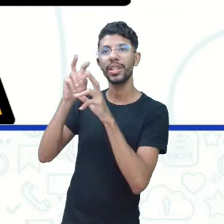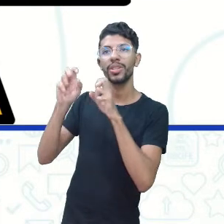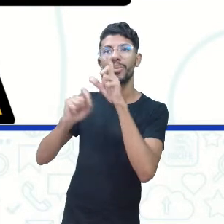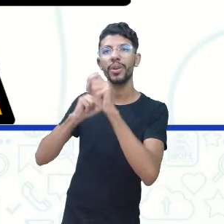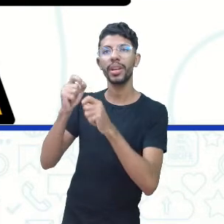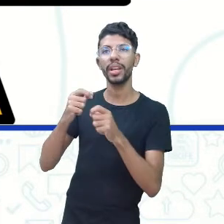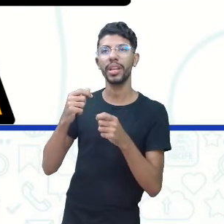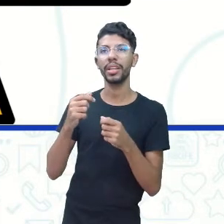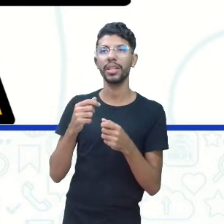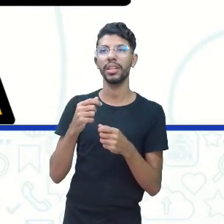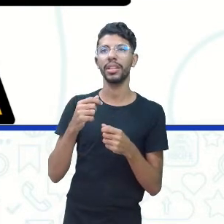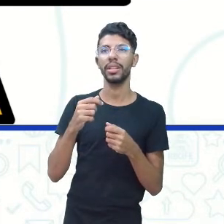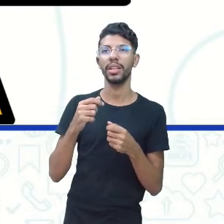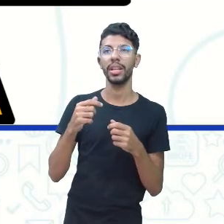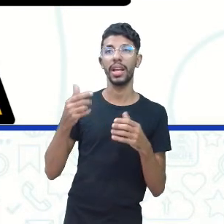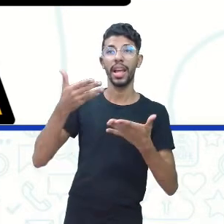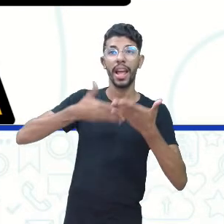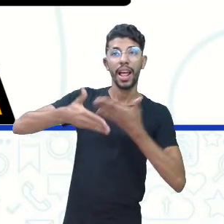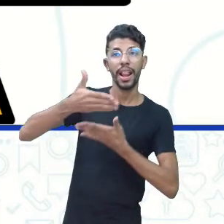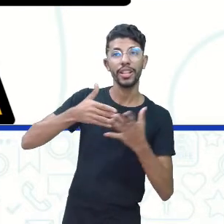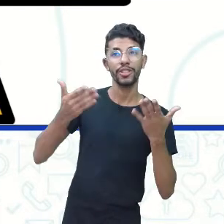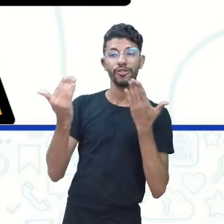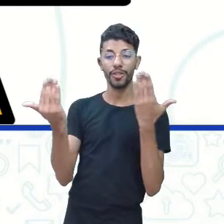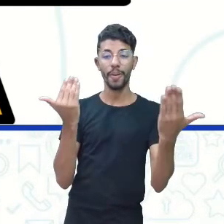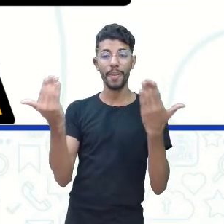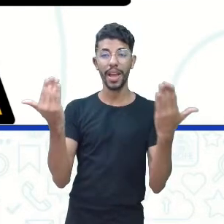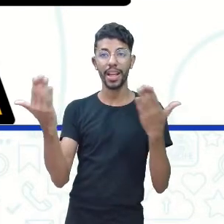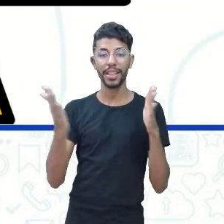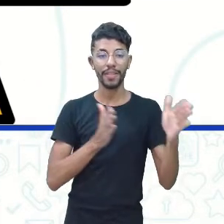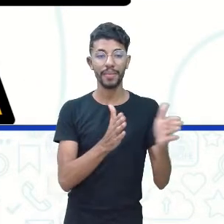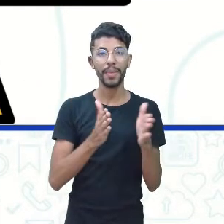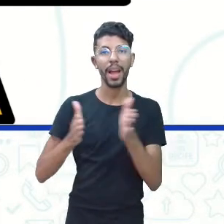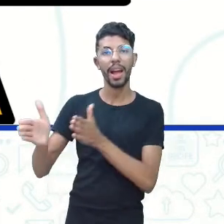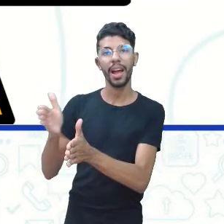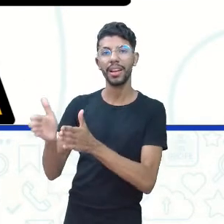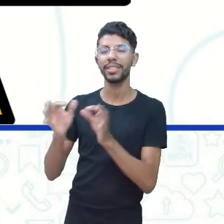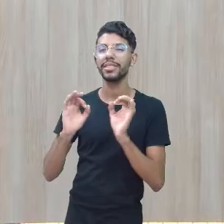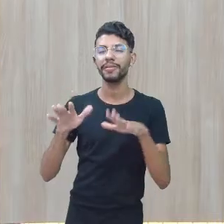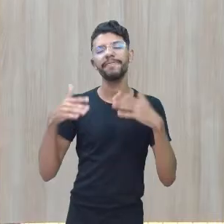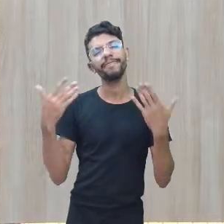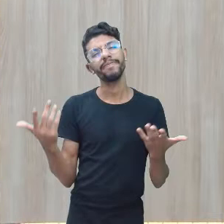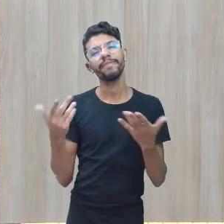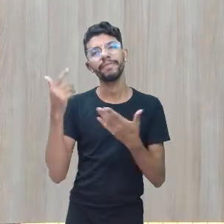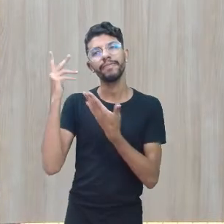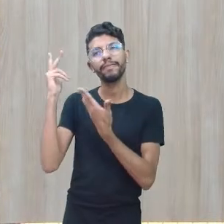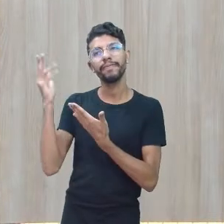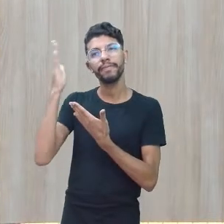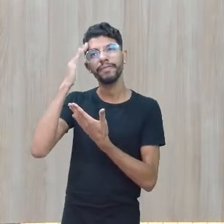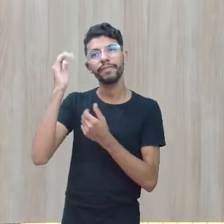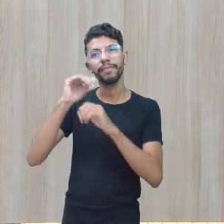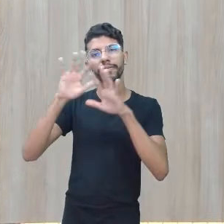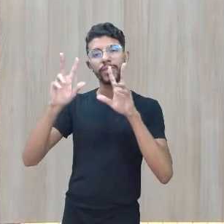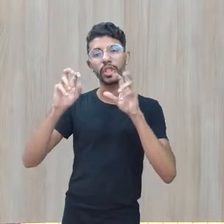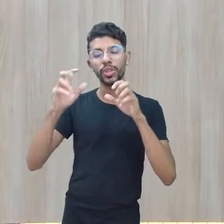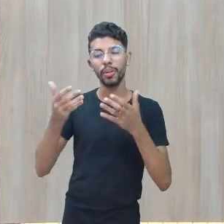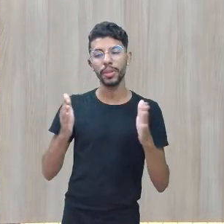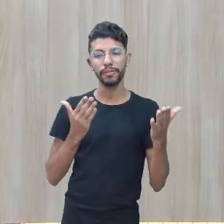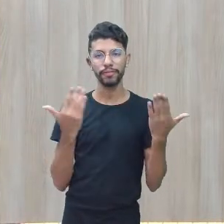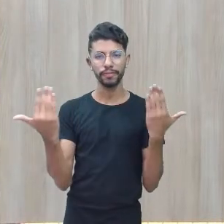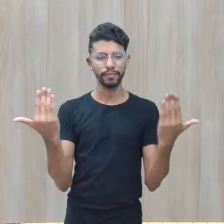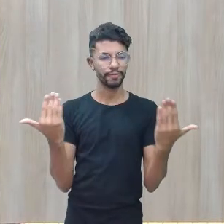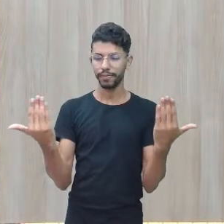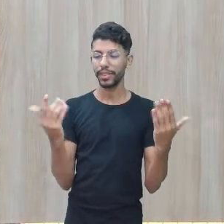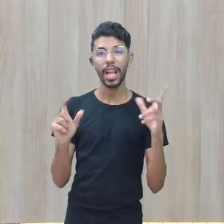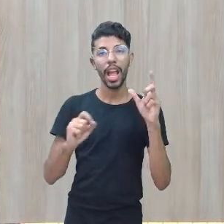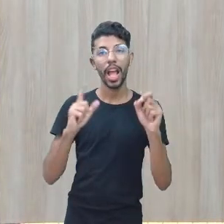Distribuição em quantidades, relações comparativas entre as partes. Então, essa noção de comparar os valores era porque a gente